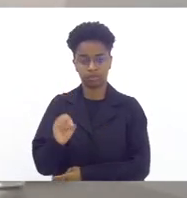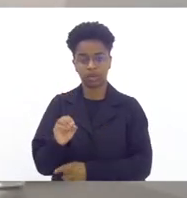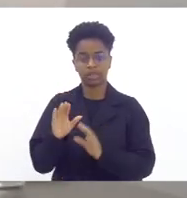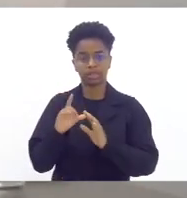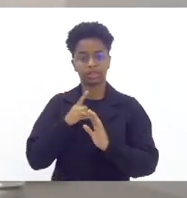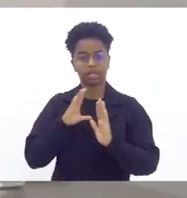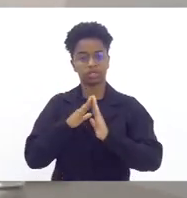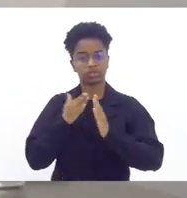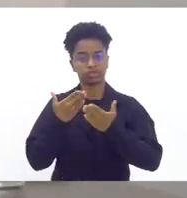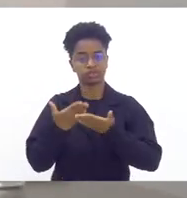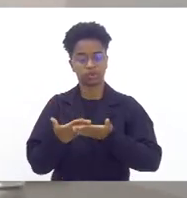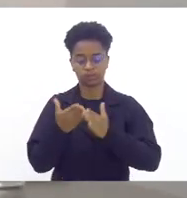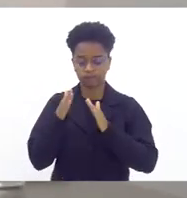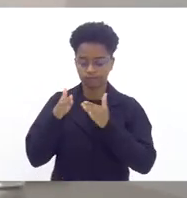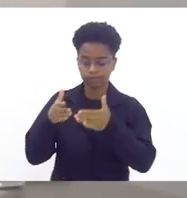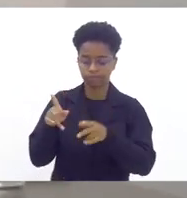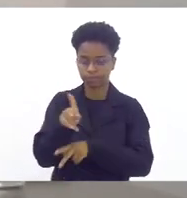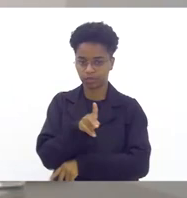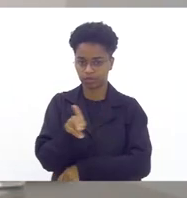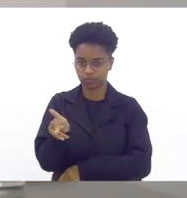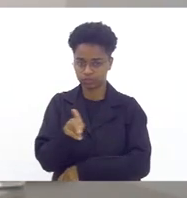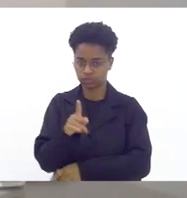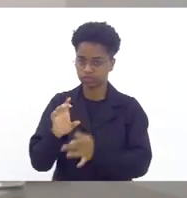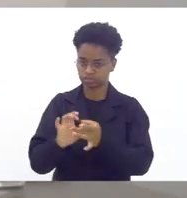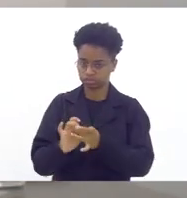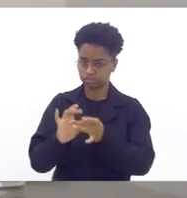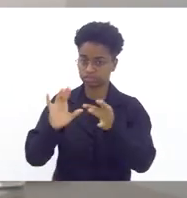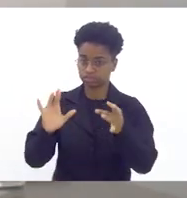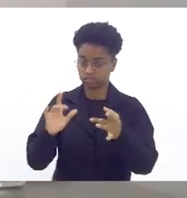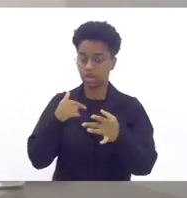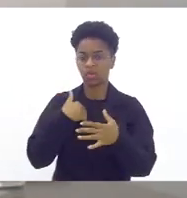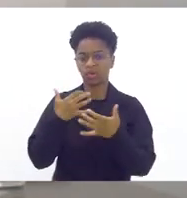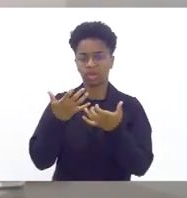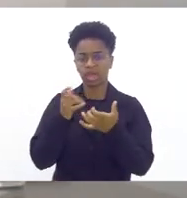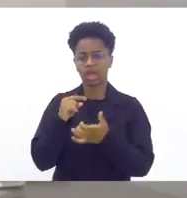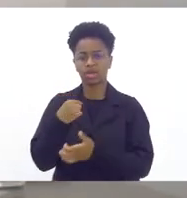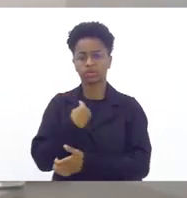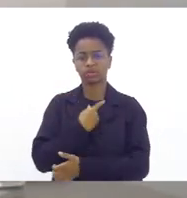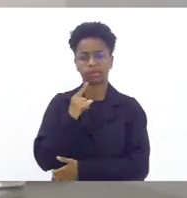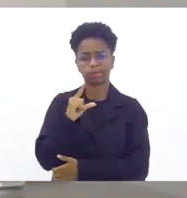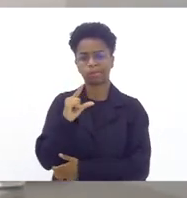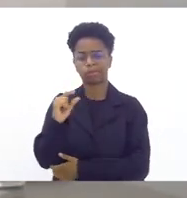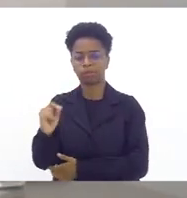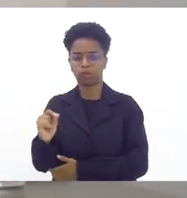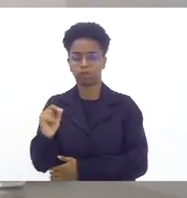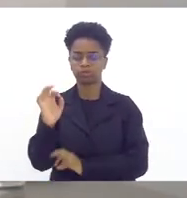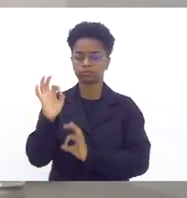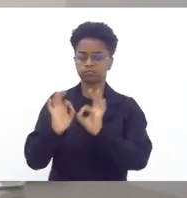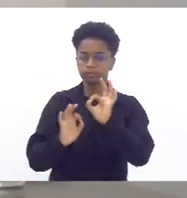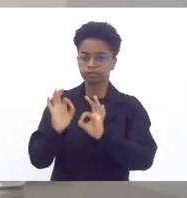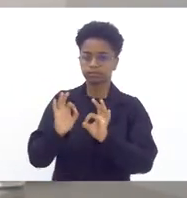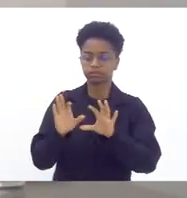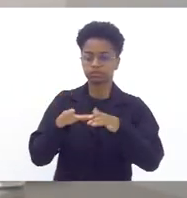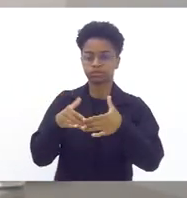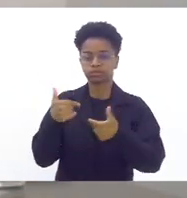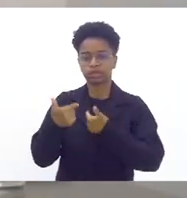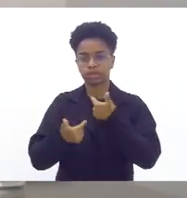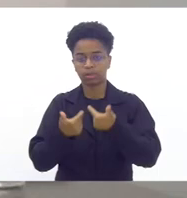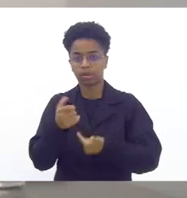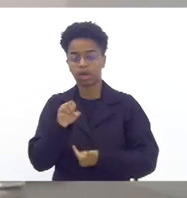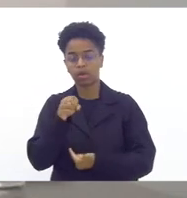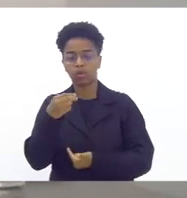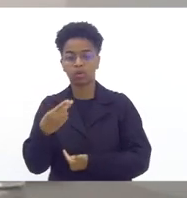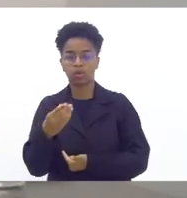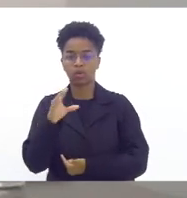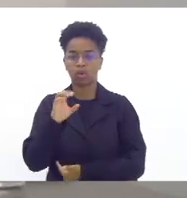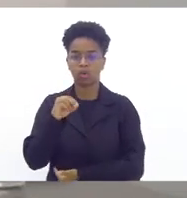disposição. Eu gostaria de a gente poder sair daqui montando um grupo de trabalho, uma comissão